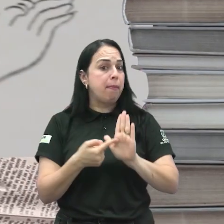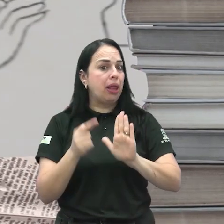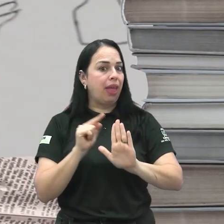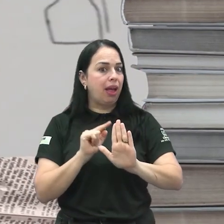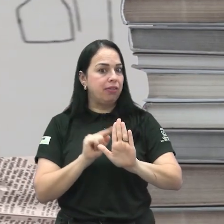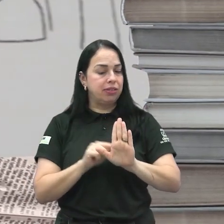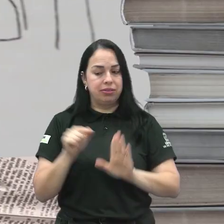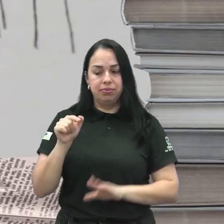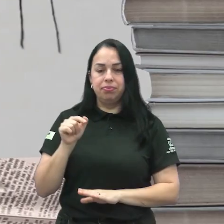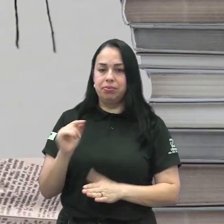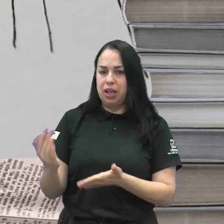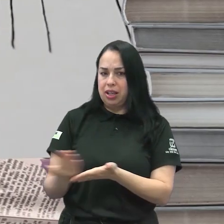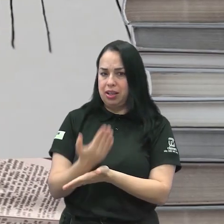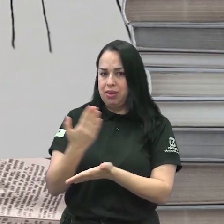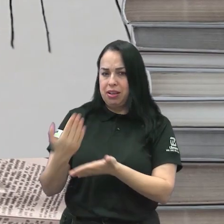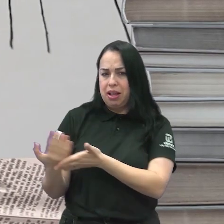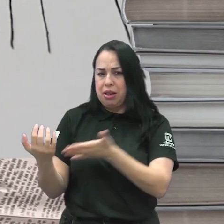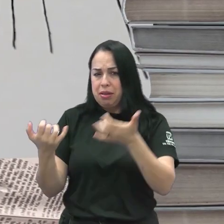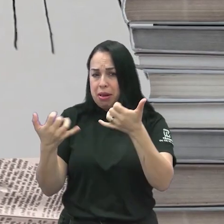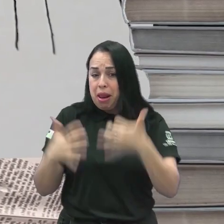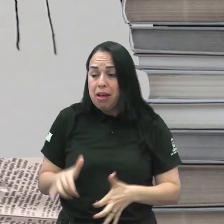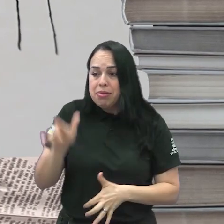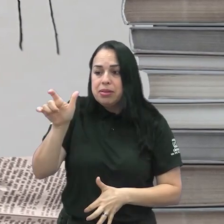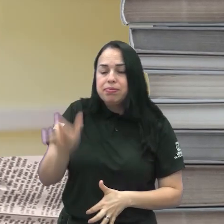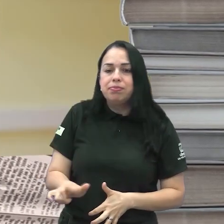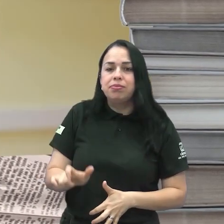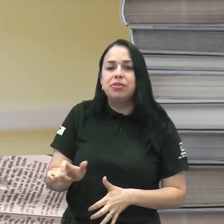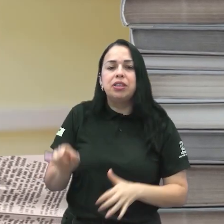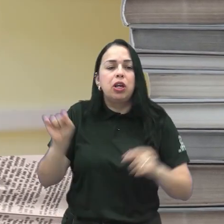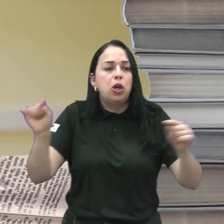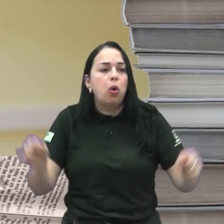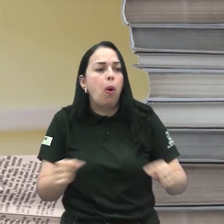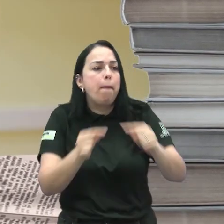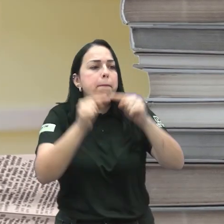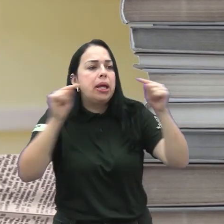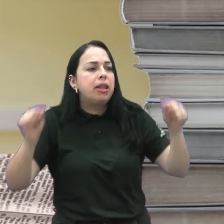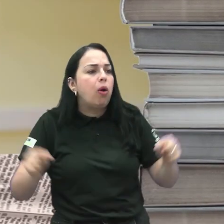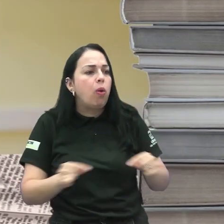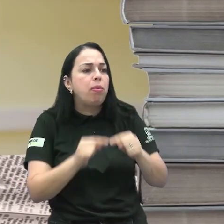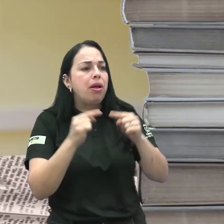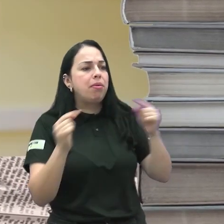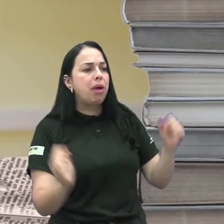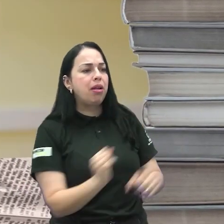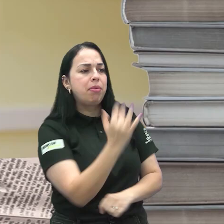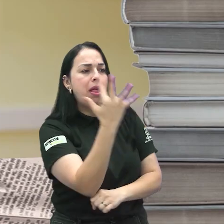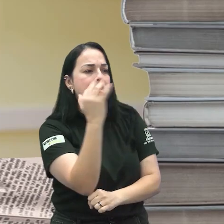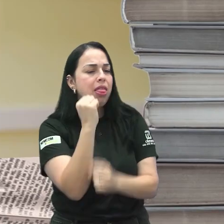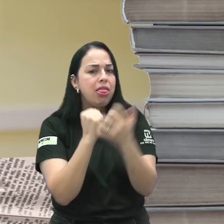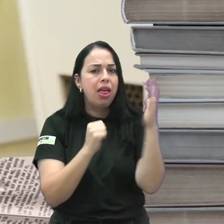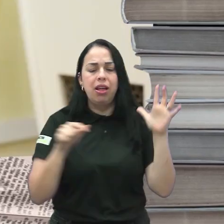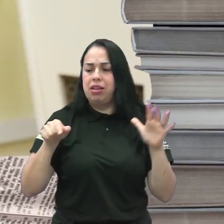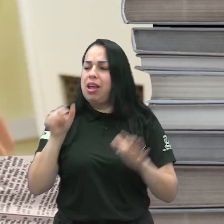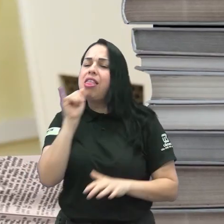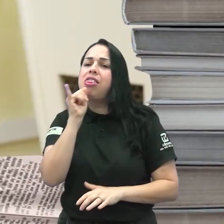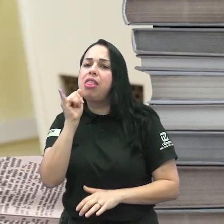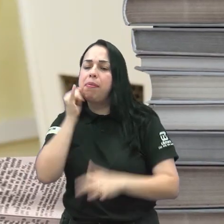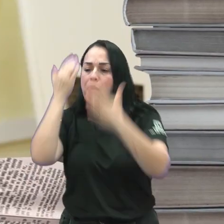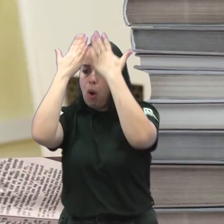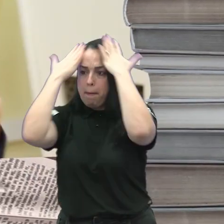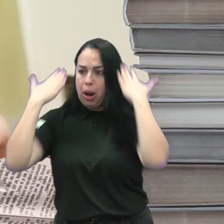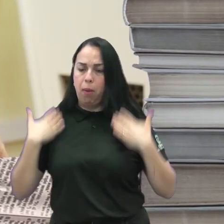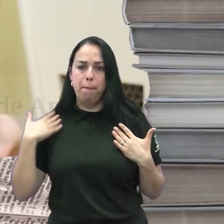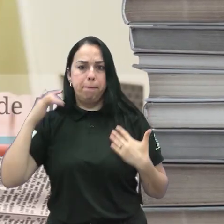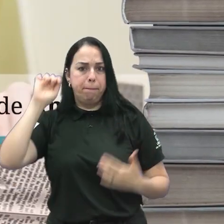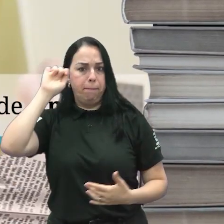é descrita a partir de elementos da terra. Os cabelos negros como a asa da graúna, ela é